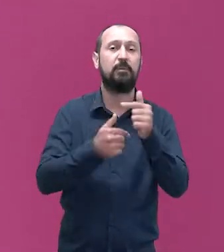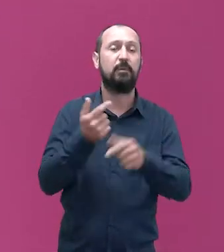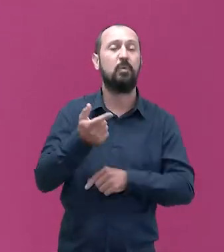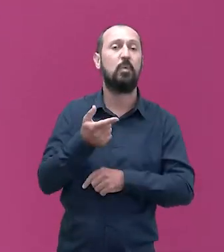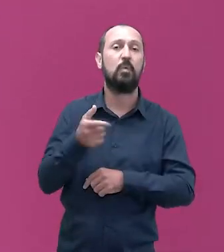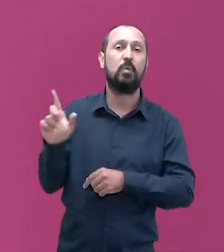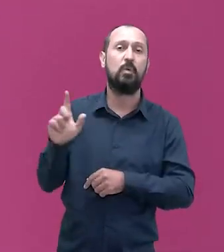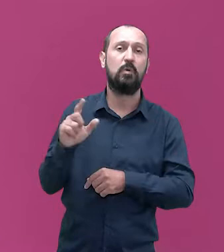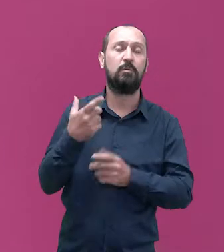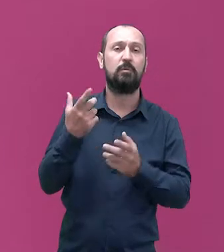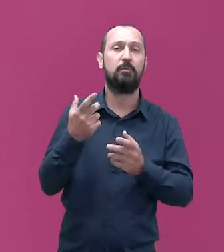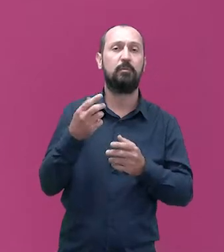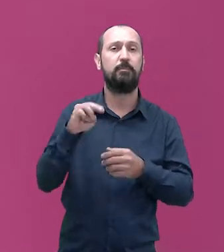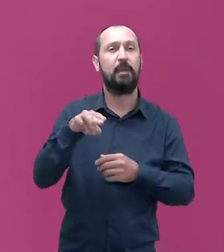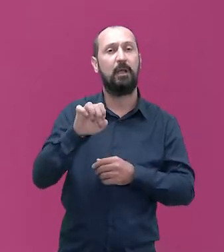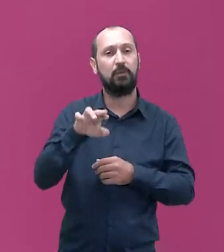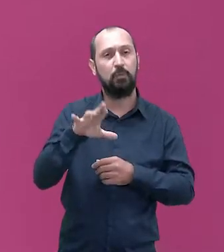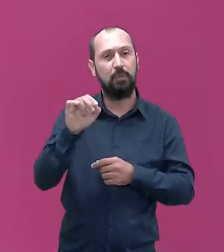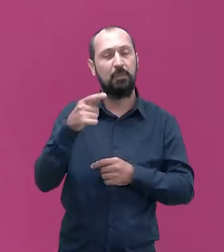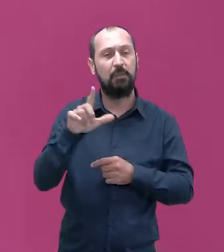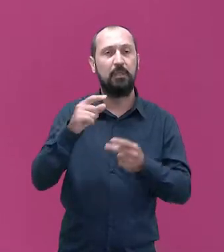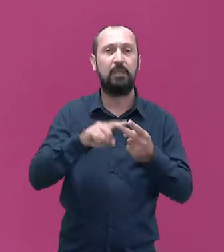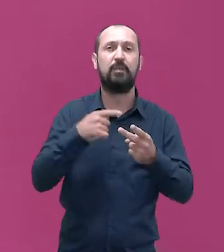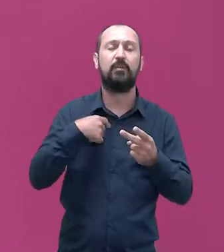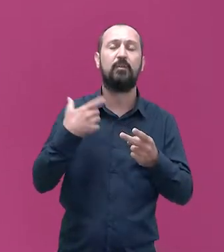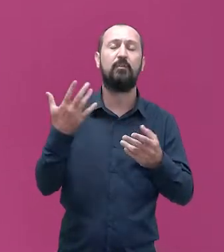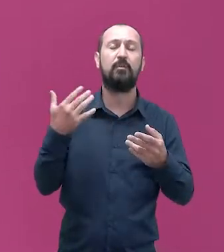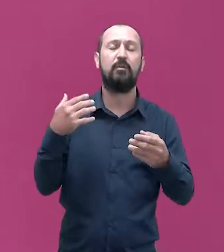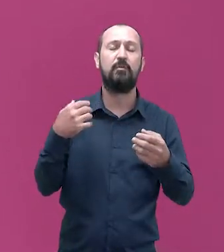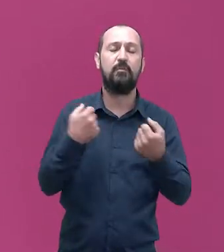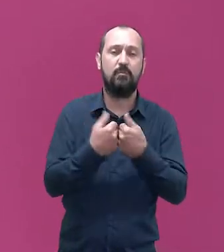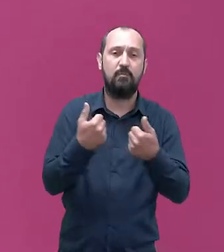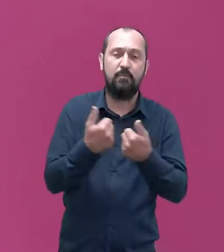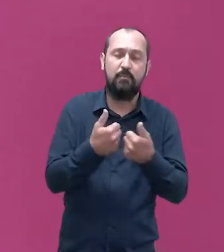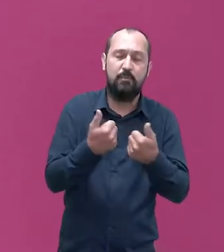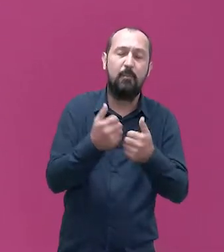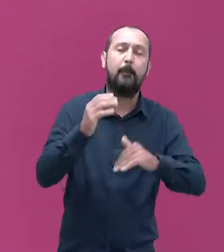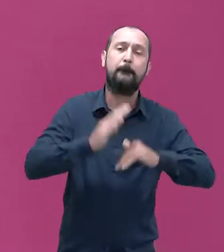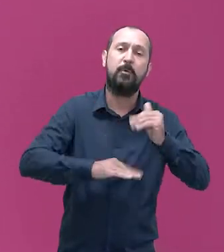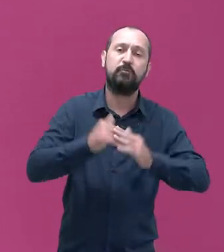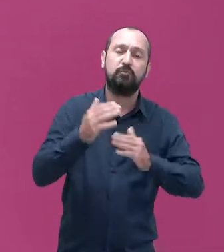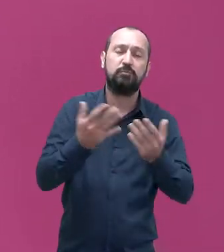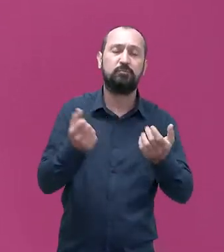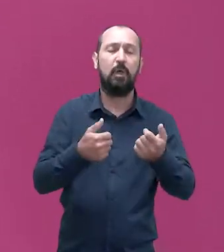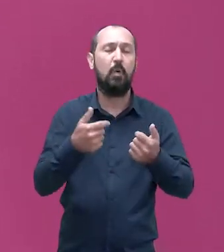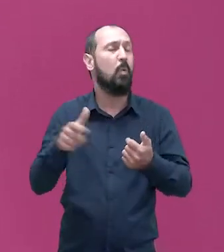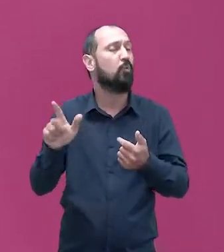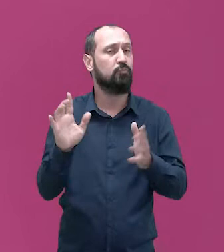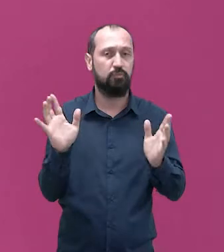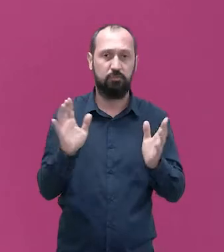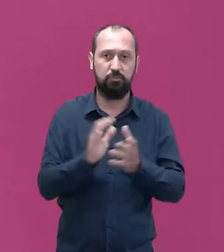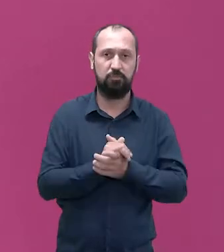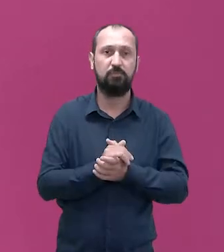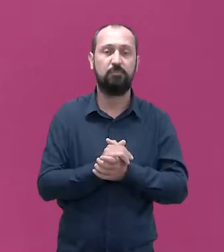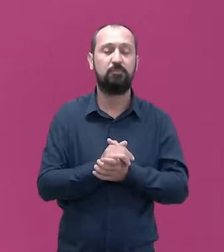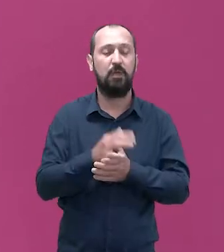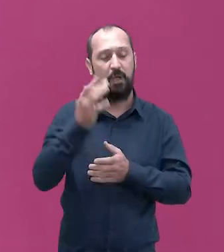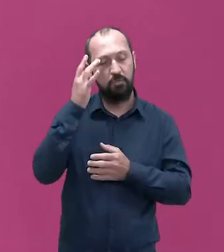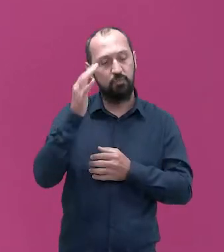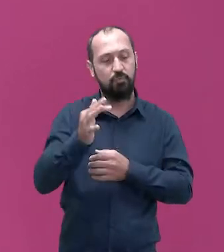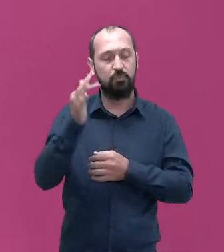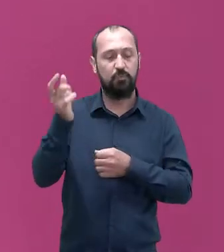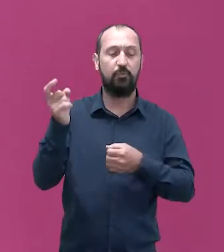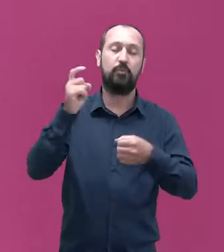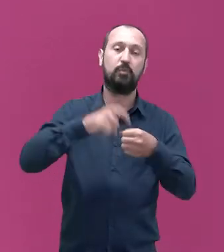eles estão exercendo outra atividade, tipo Mercado Livre, entrega de funcionários, né? E eu acredito que gradativamente eles vão